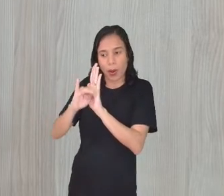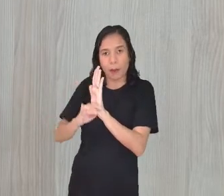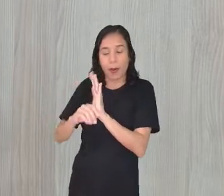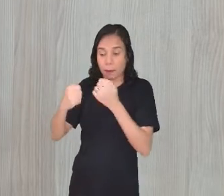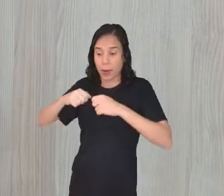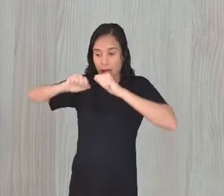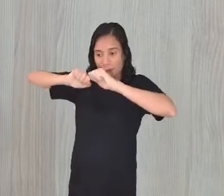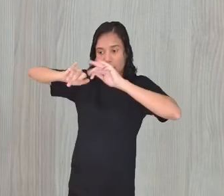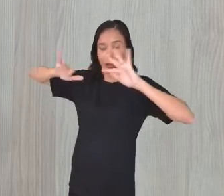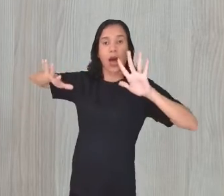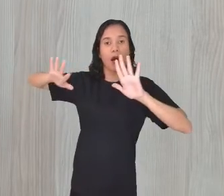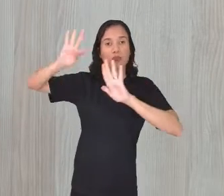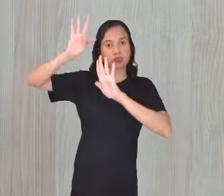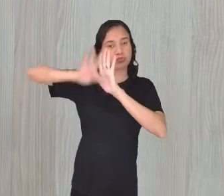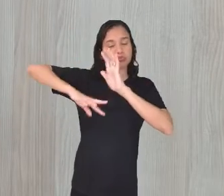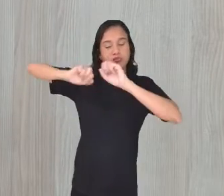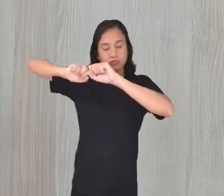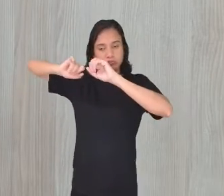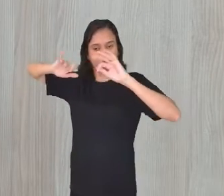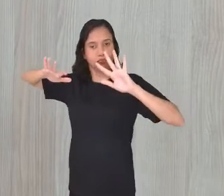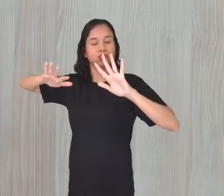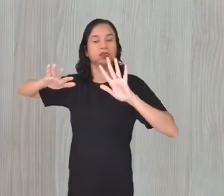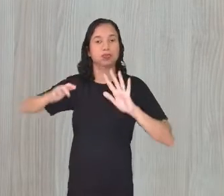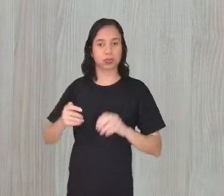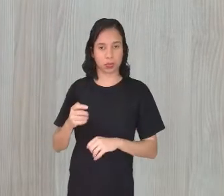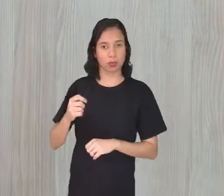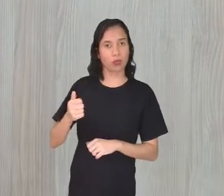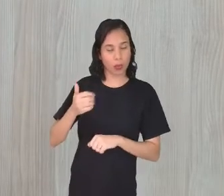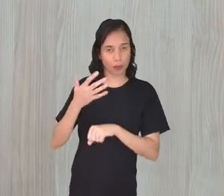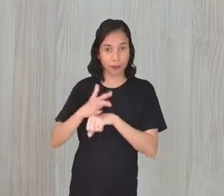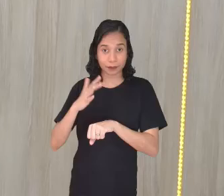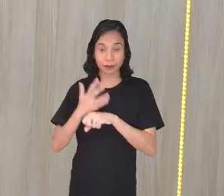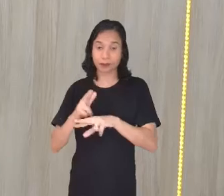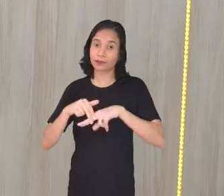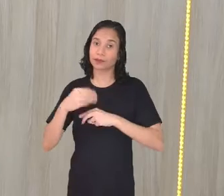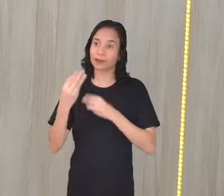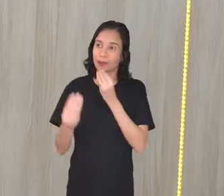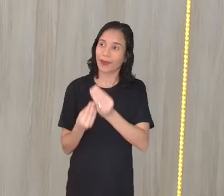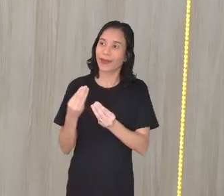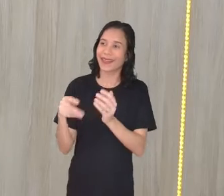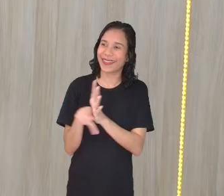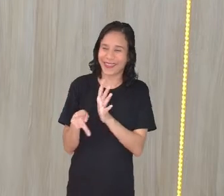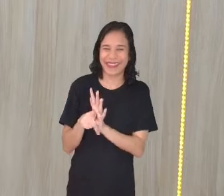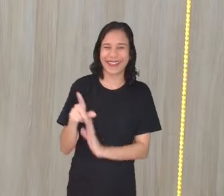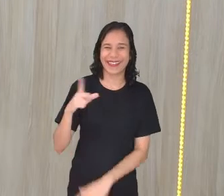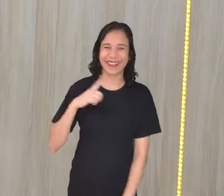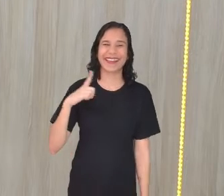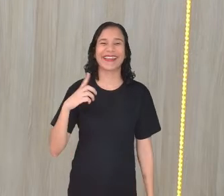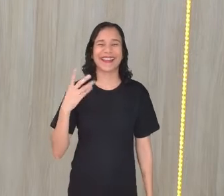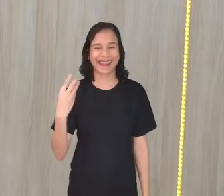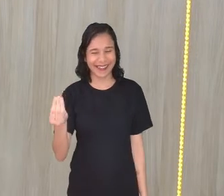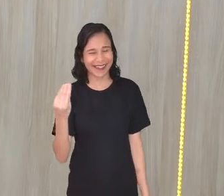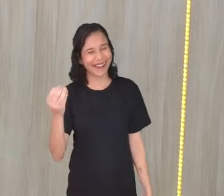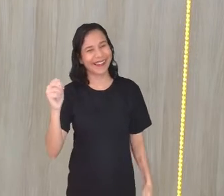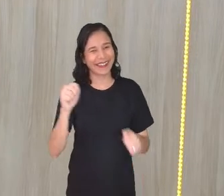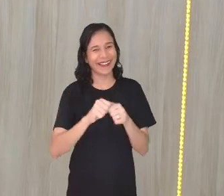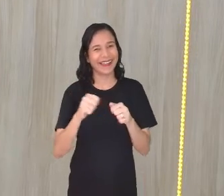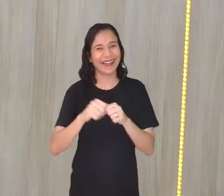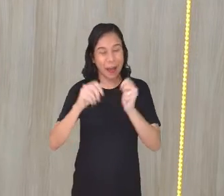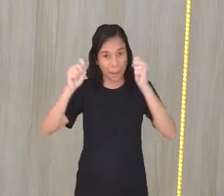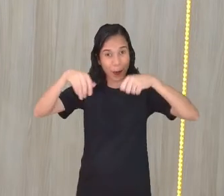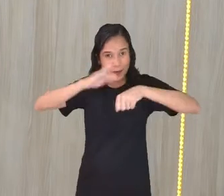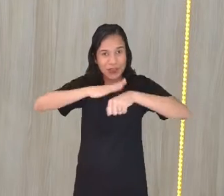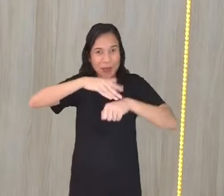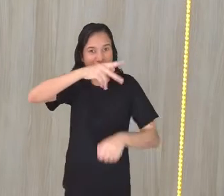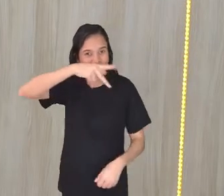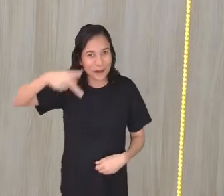mais específica, concreta, né? Quase. Quase concreta. É uma questão de medidas. Literalmente. Tá vendo? Eu fosse chamar um professor de